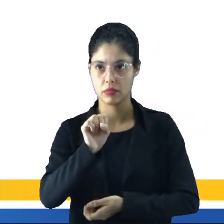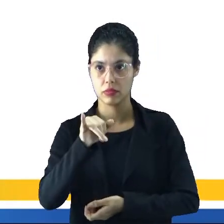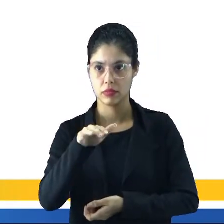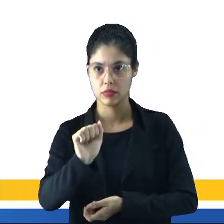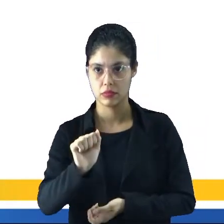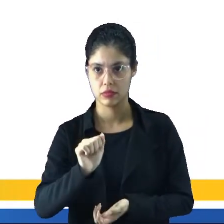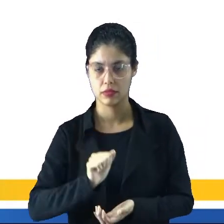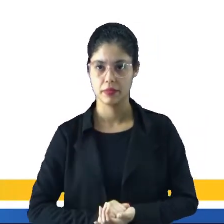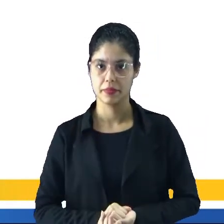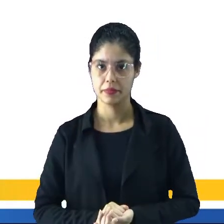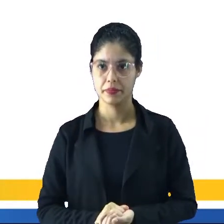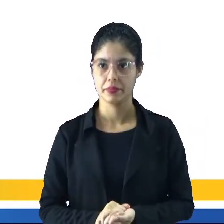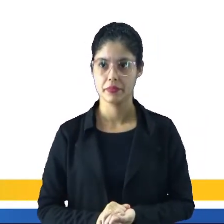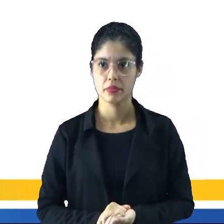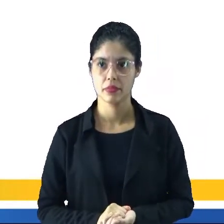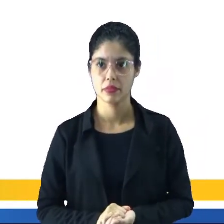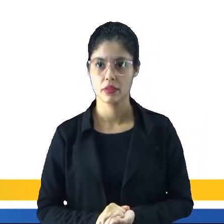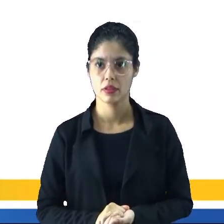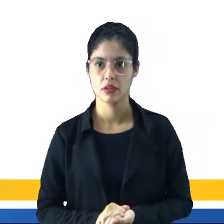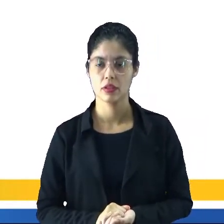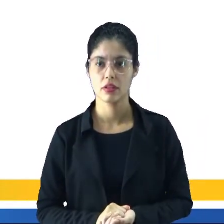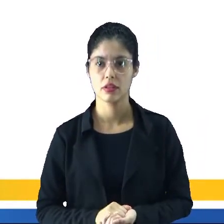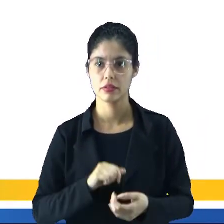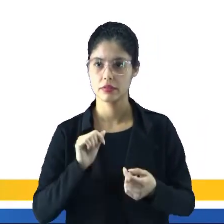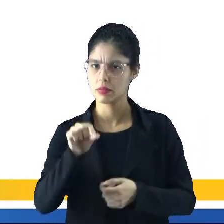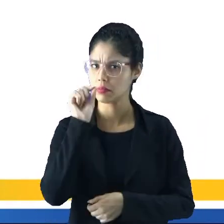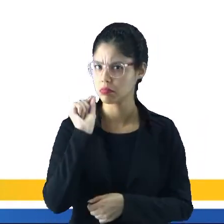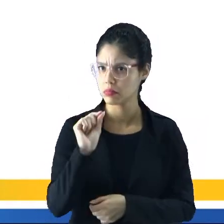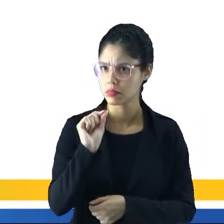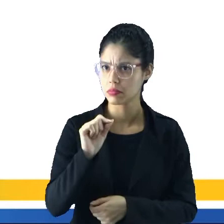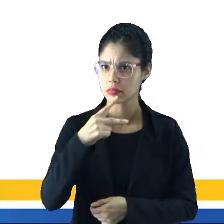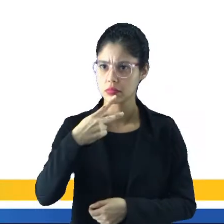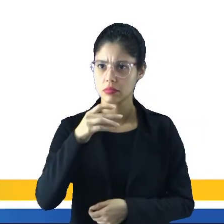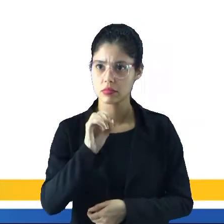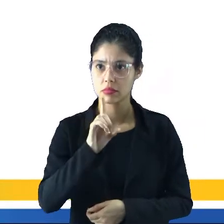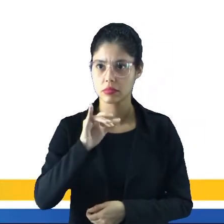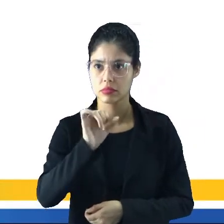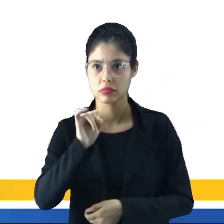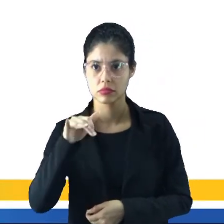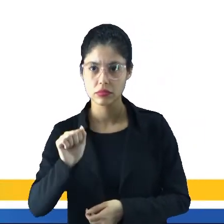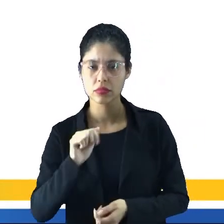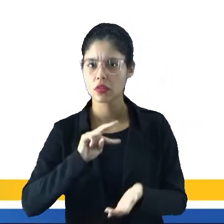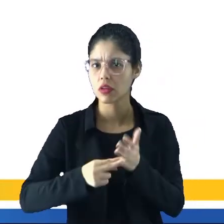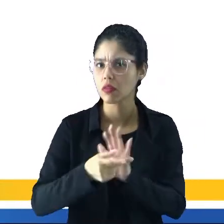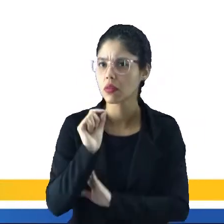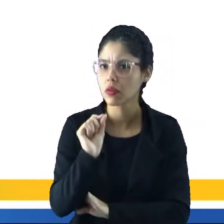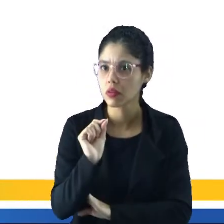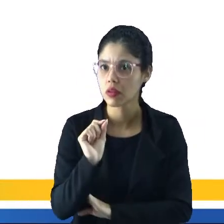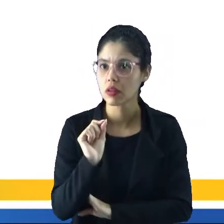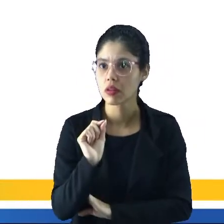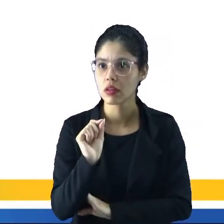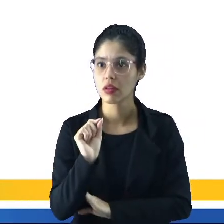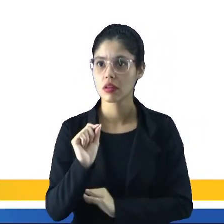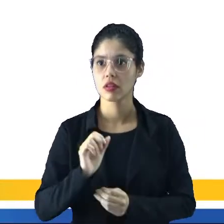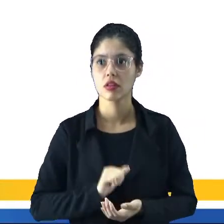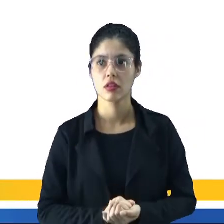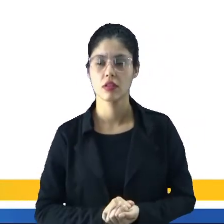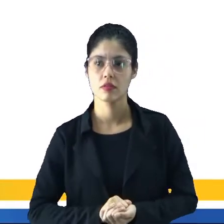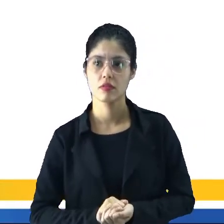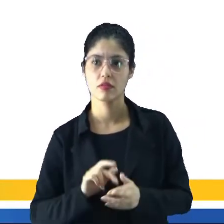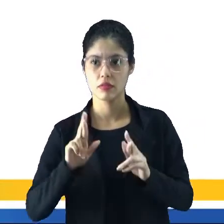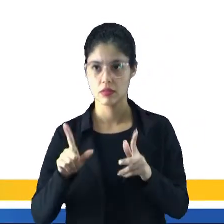de polissemia. O que seria polissemia? O que significa? Significa same